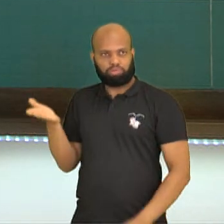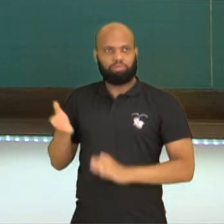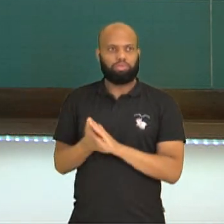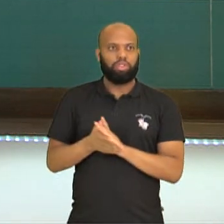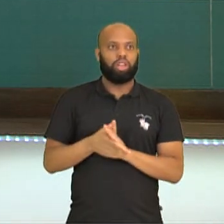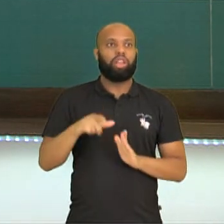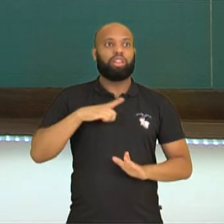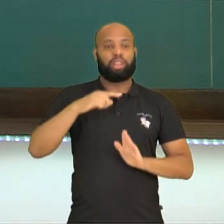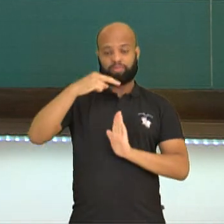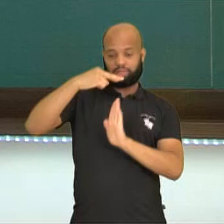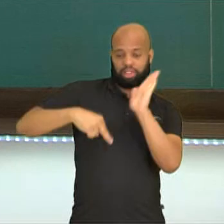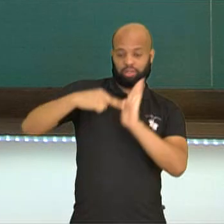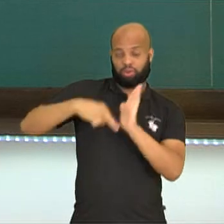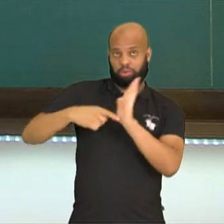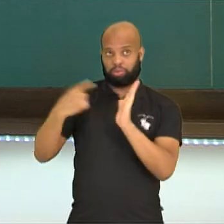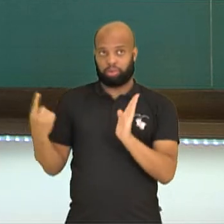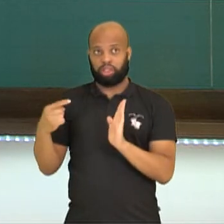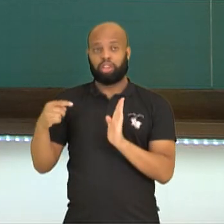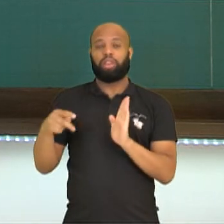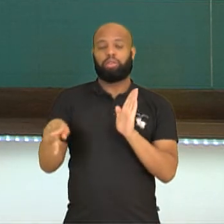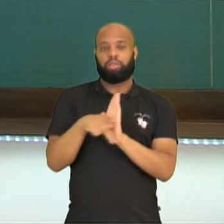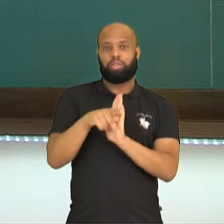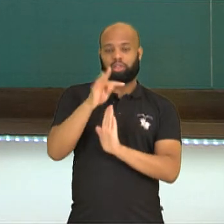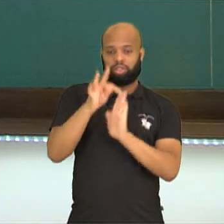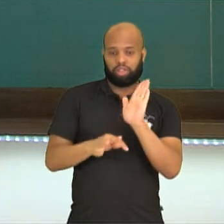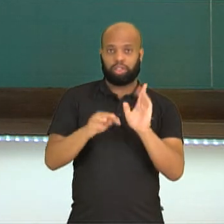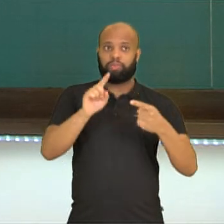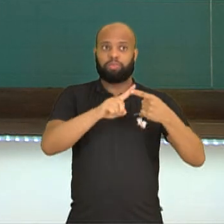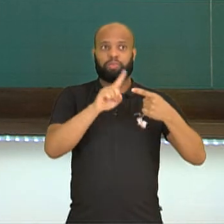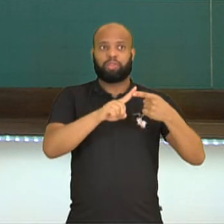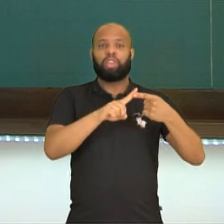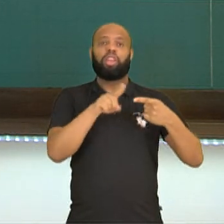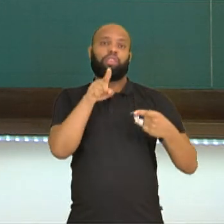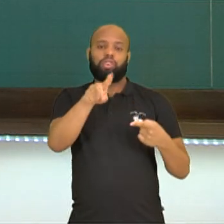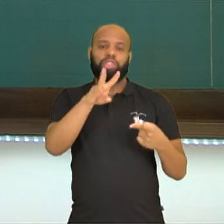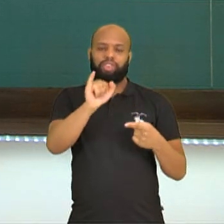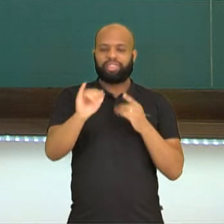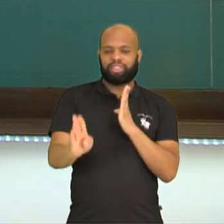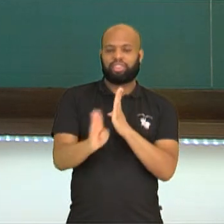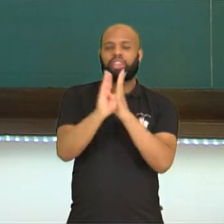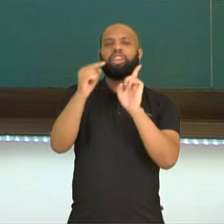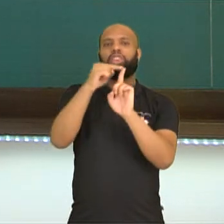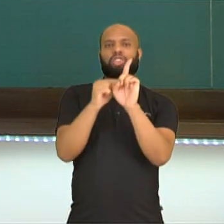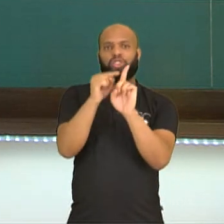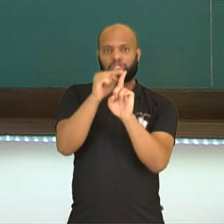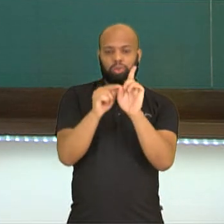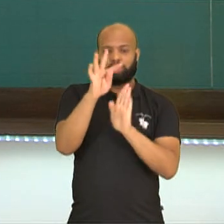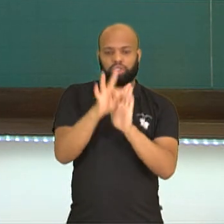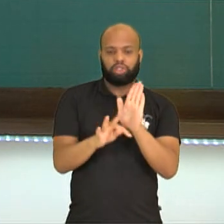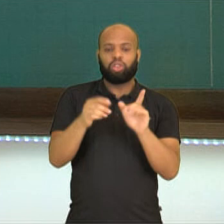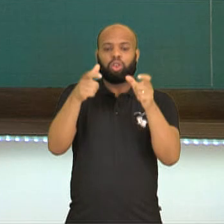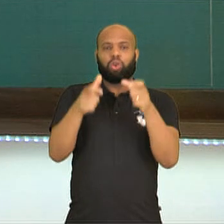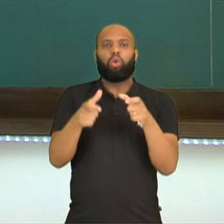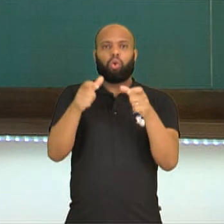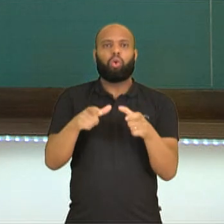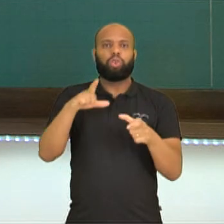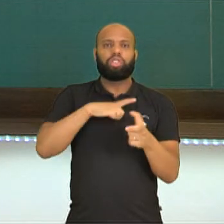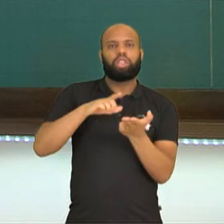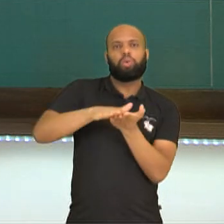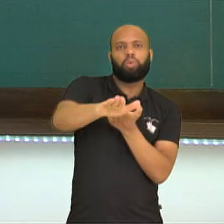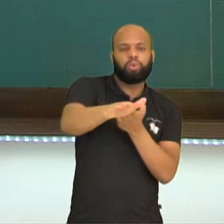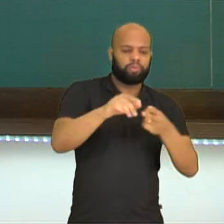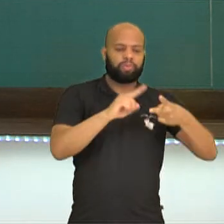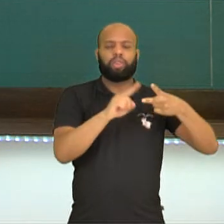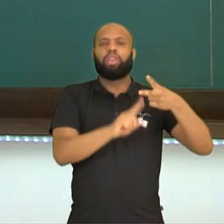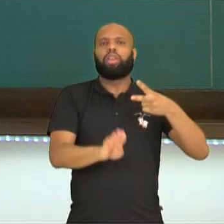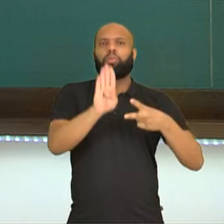uma primeira leitura do texto, letra A, identifique que tipo de texto é e onde circula. Letra